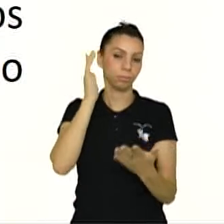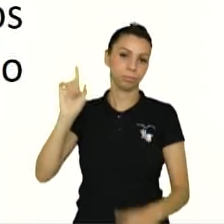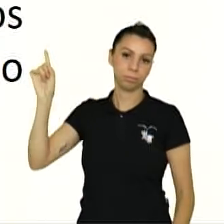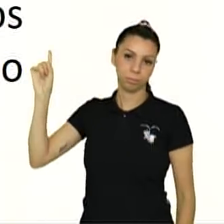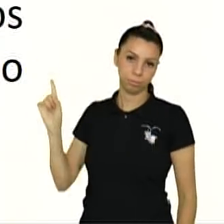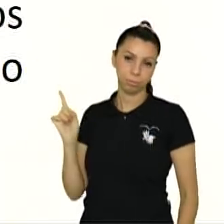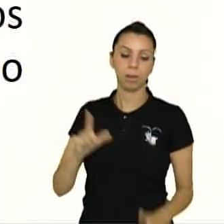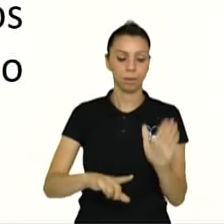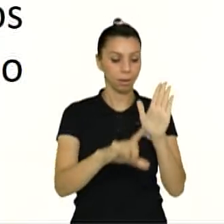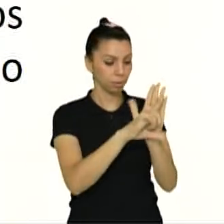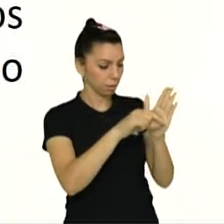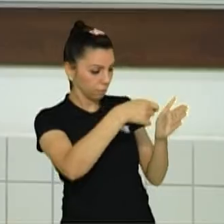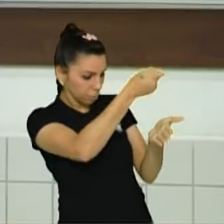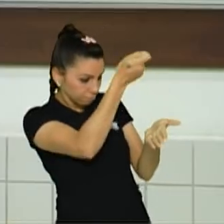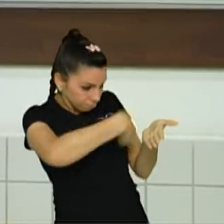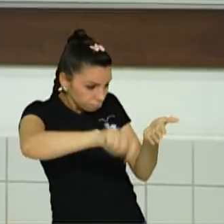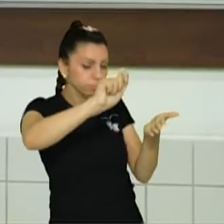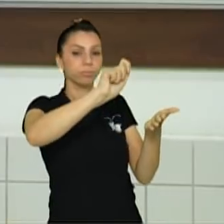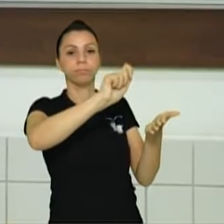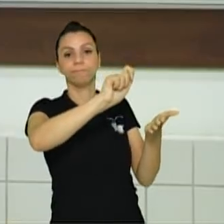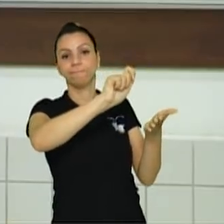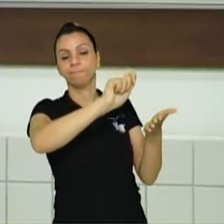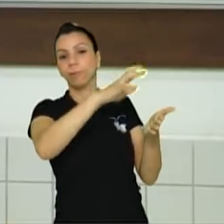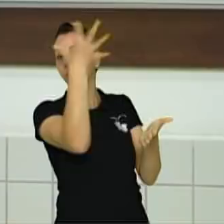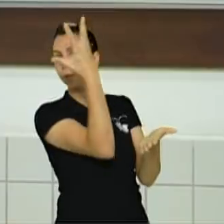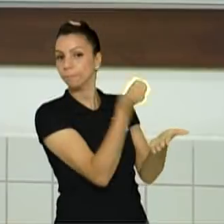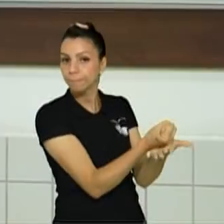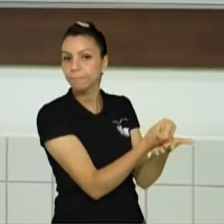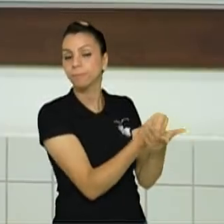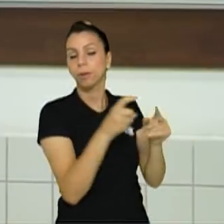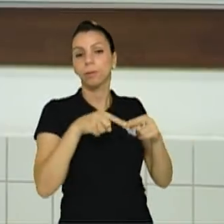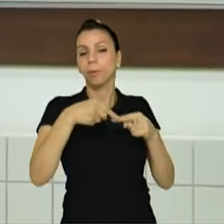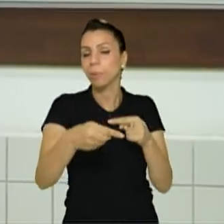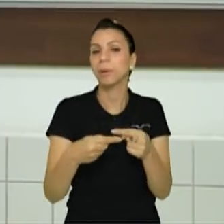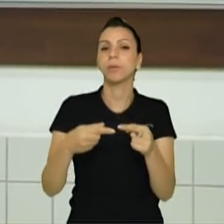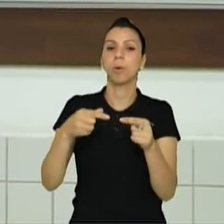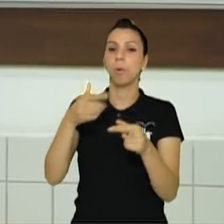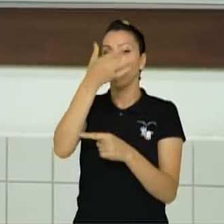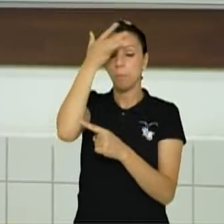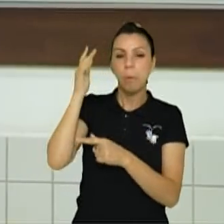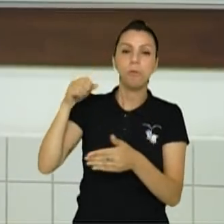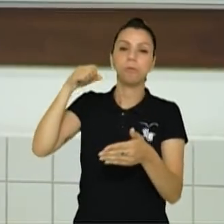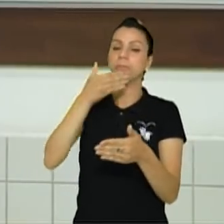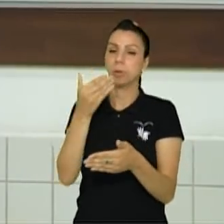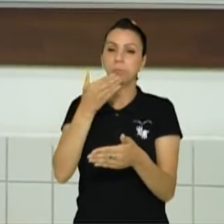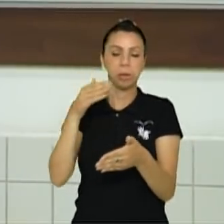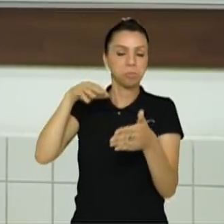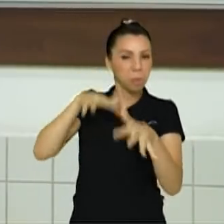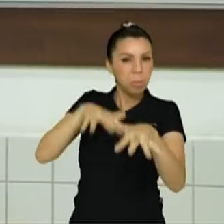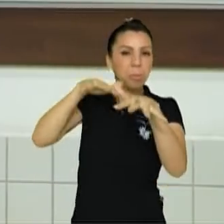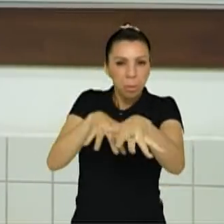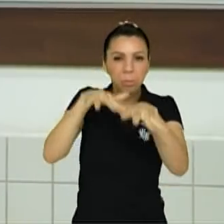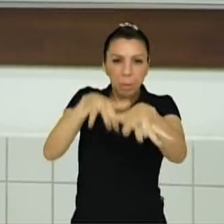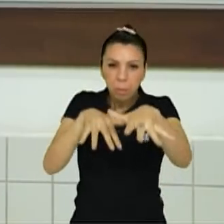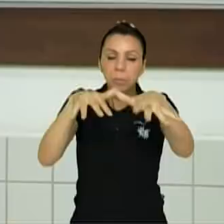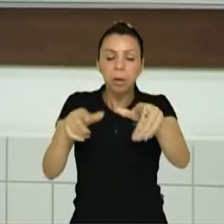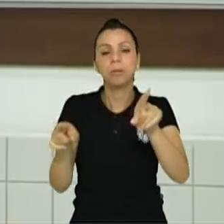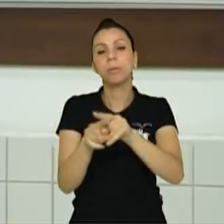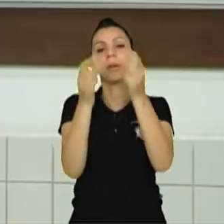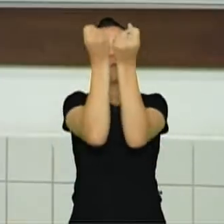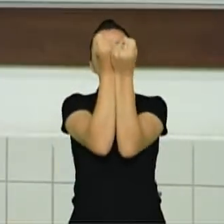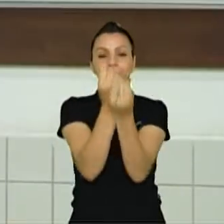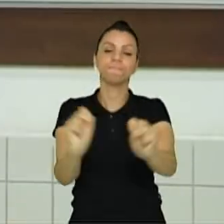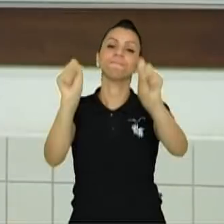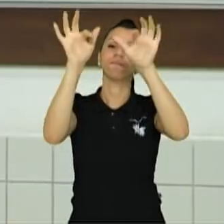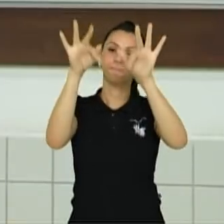lei foi assinada, foi registrada depois de muita pressão popular e, enfim, de escravizados